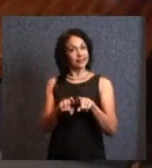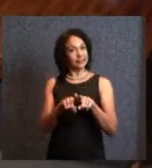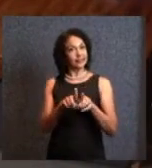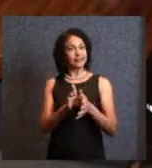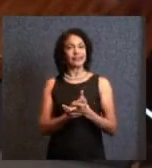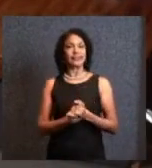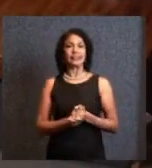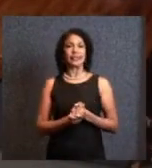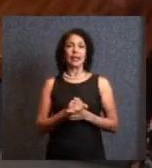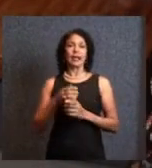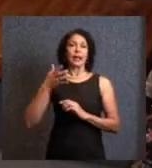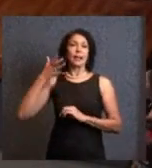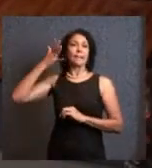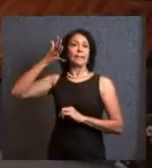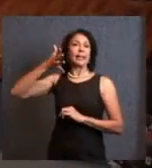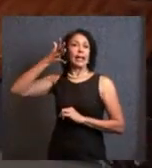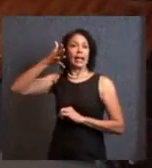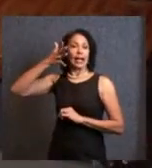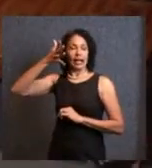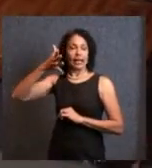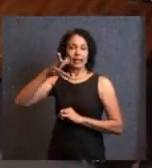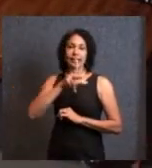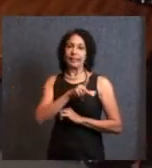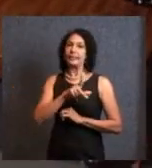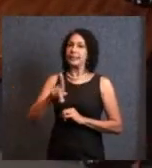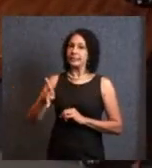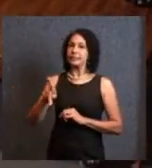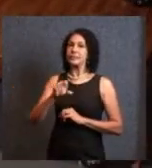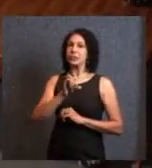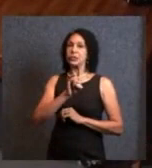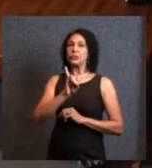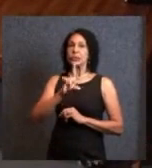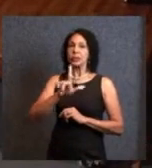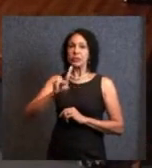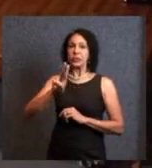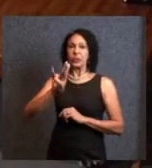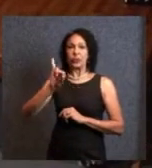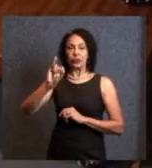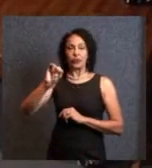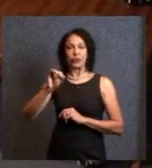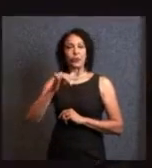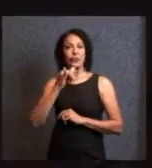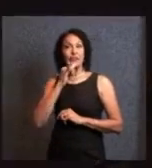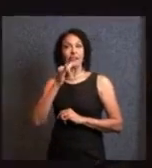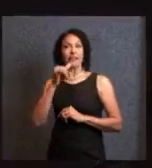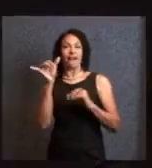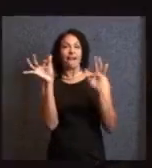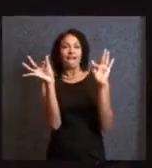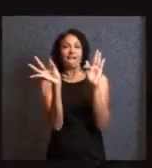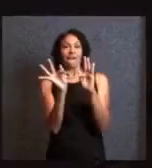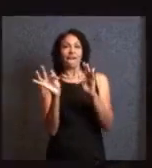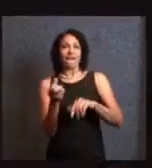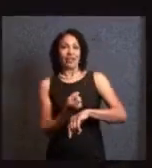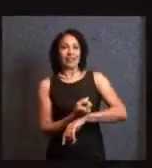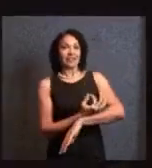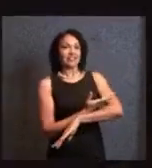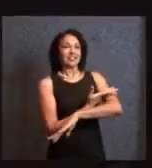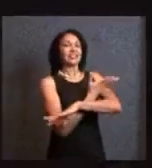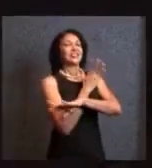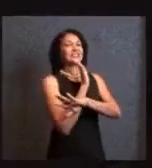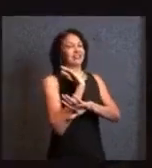pela excelente contribuição da PRO, da professora aqui, e dizer que já me sinto feliz em saber que nós